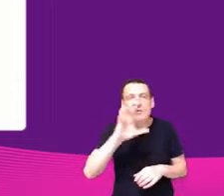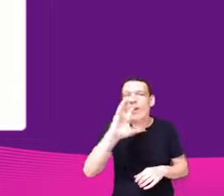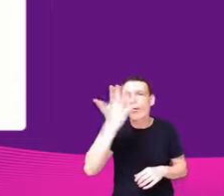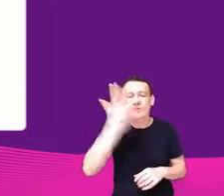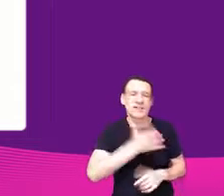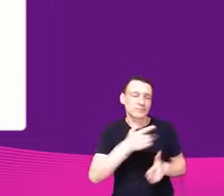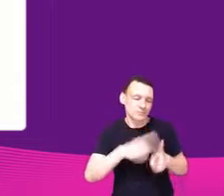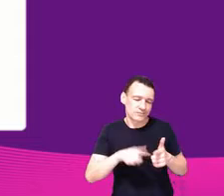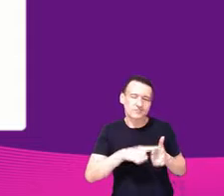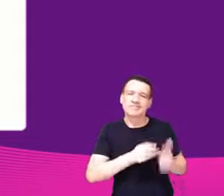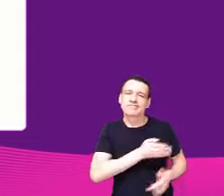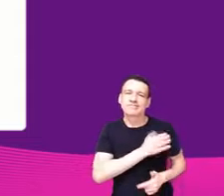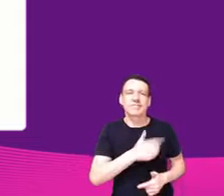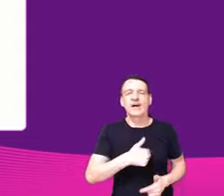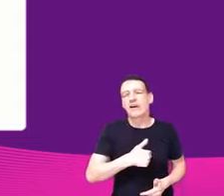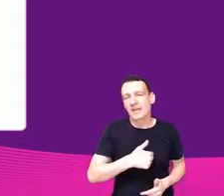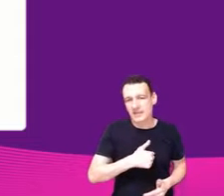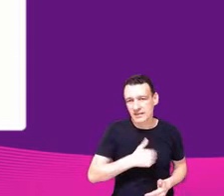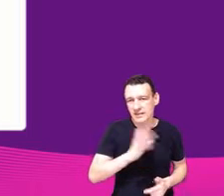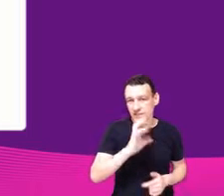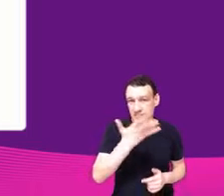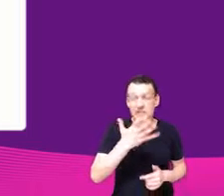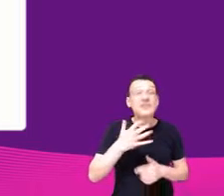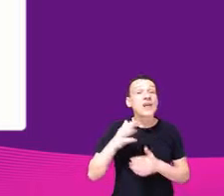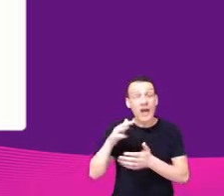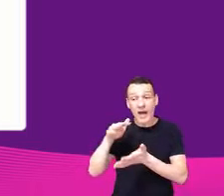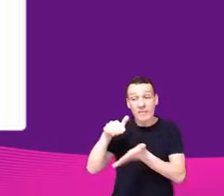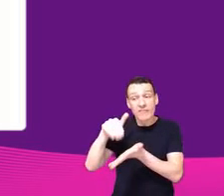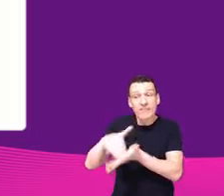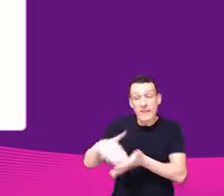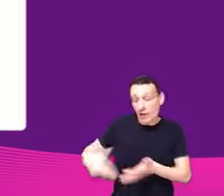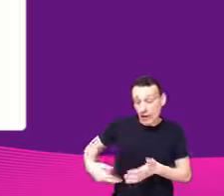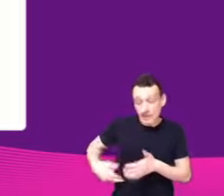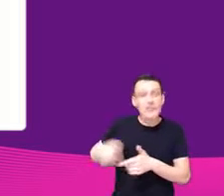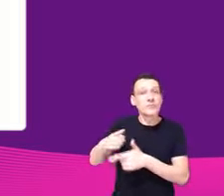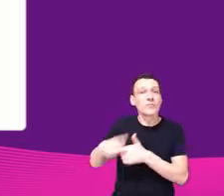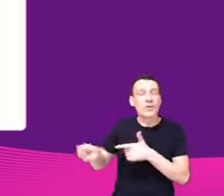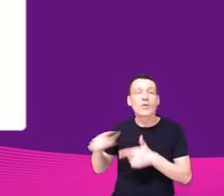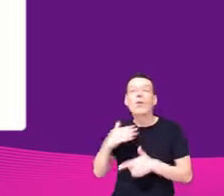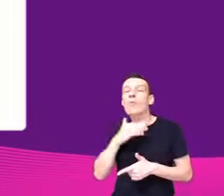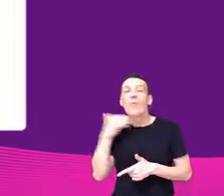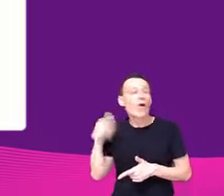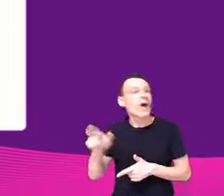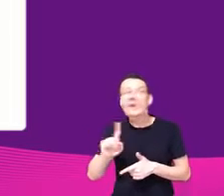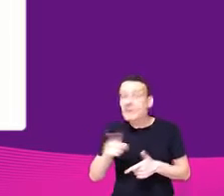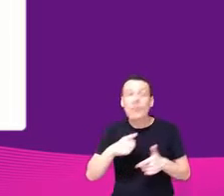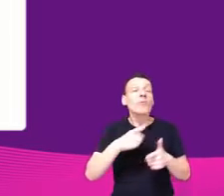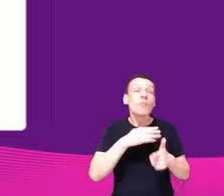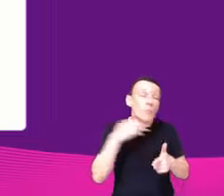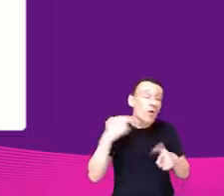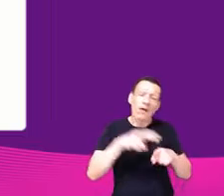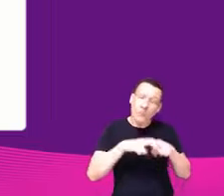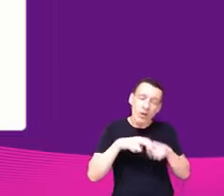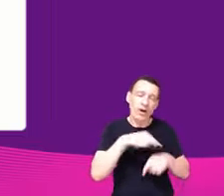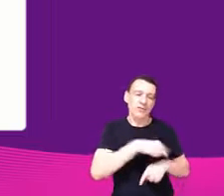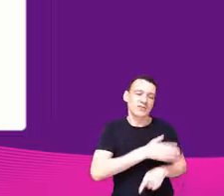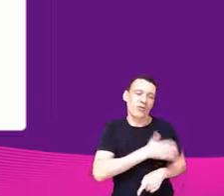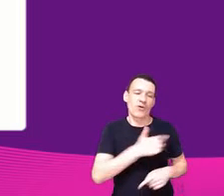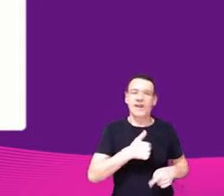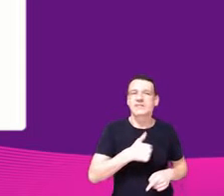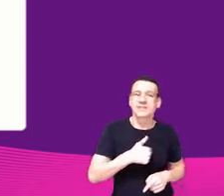um evento renal final, né, ou seja, muitos pacientes vão morrer de um evento cardiovascular muito